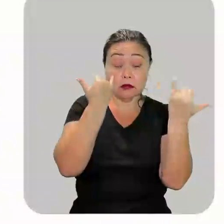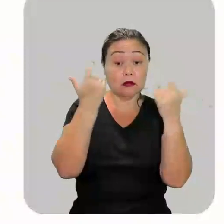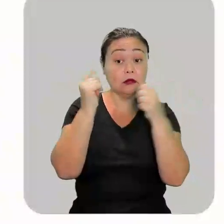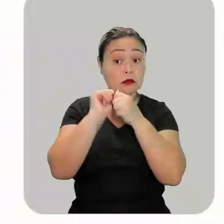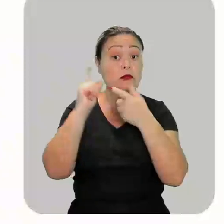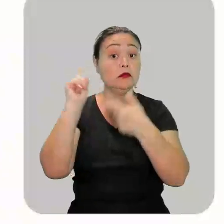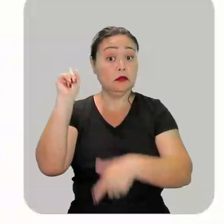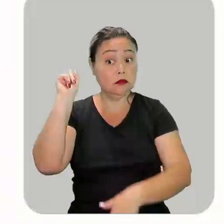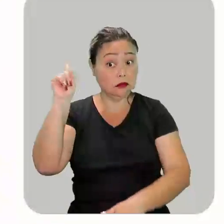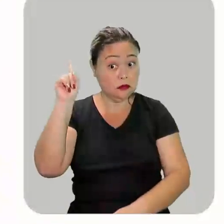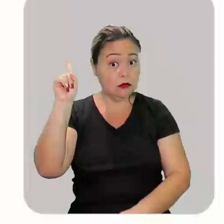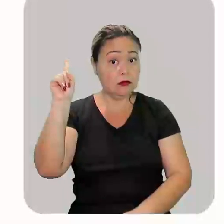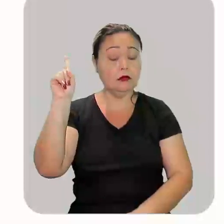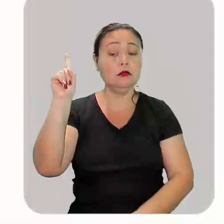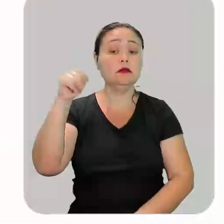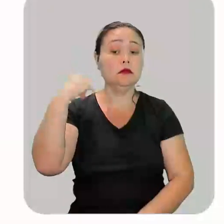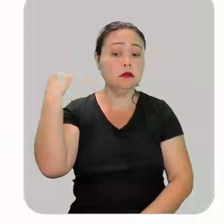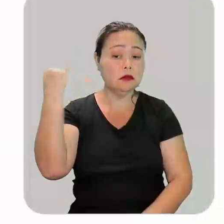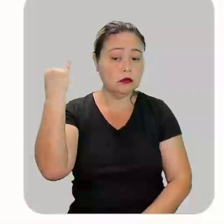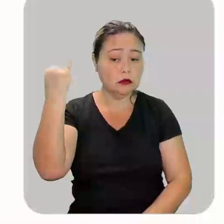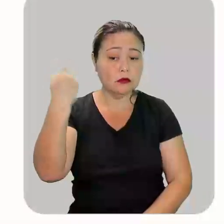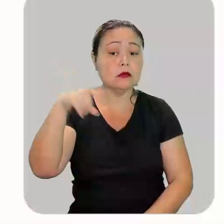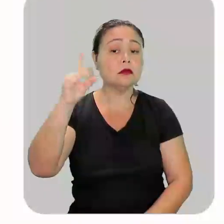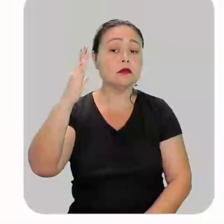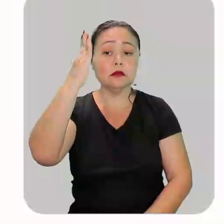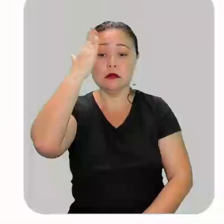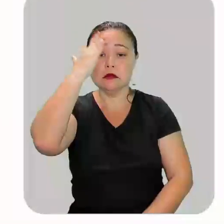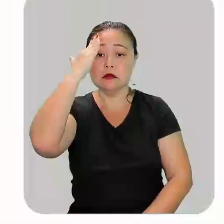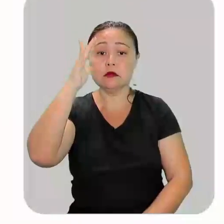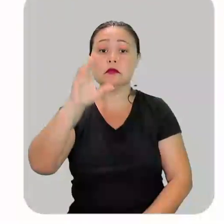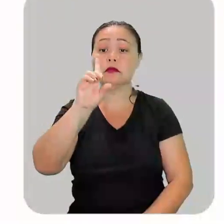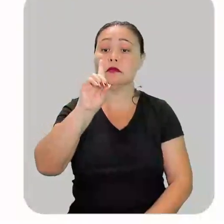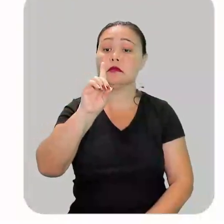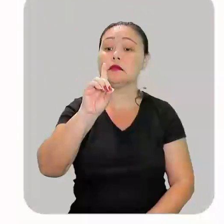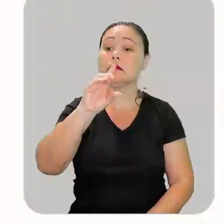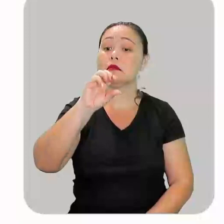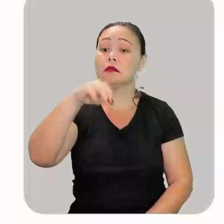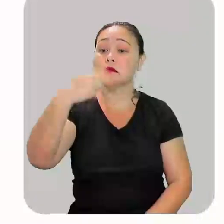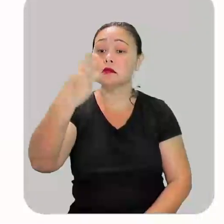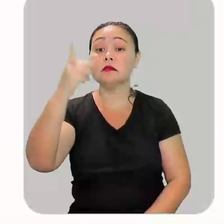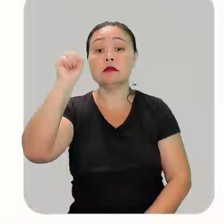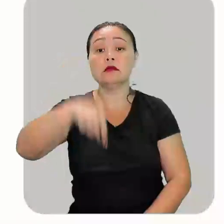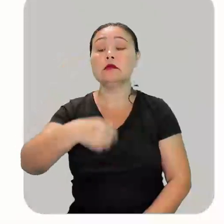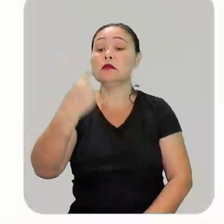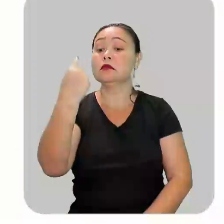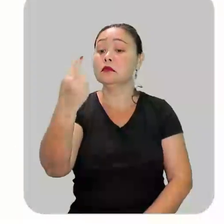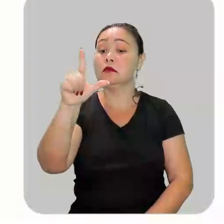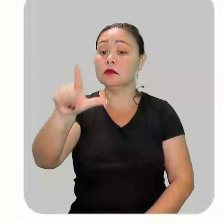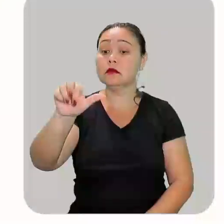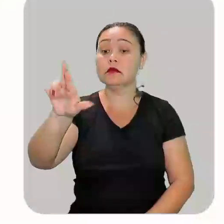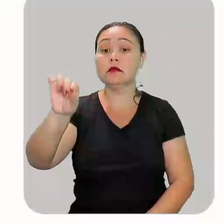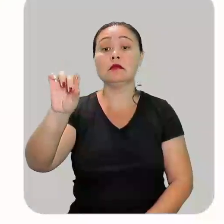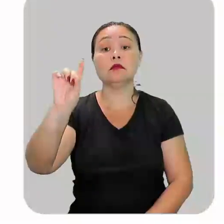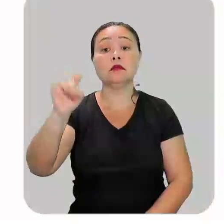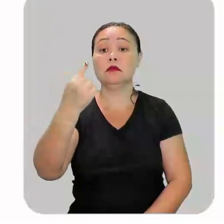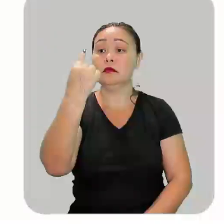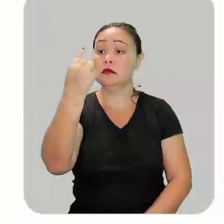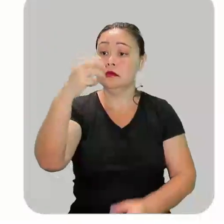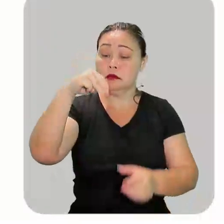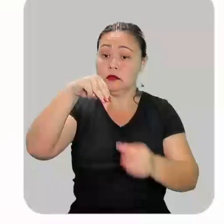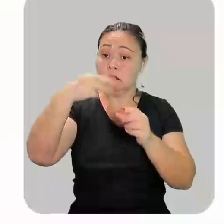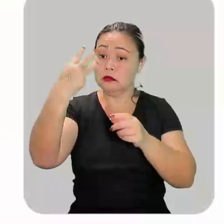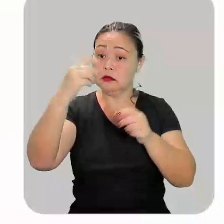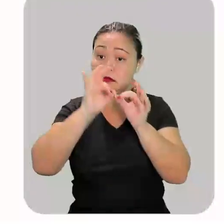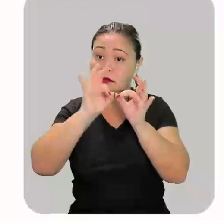aqui é preciosa, a gente sempre fala que são coisas que vocês já têm que saber, né? 1 decímetro cúbico é 1 litro, assim como 1